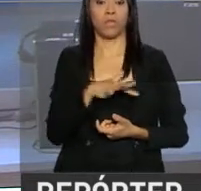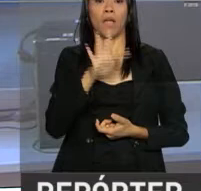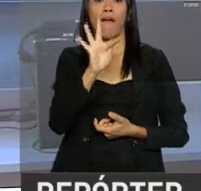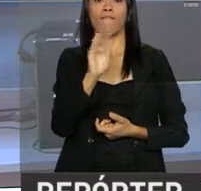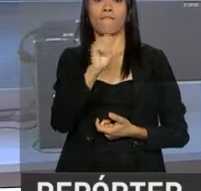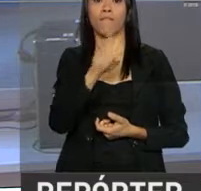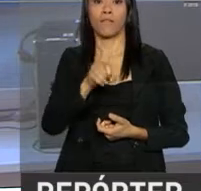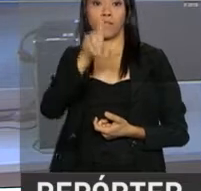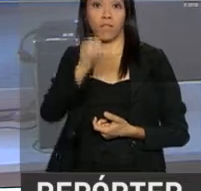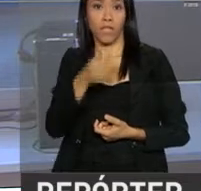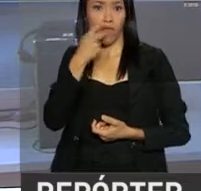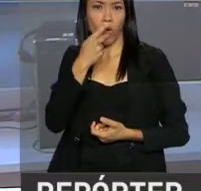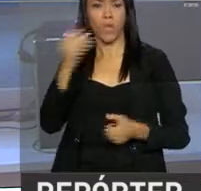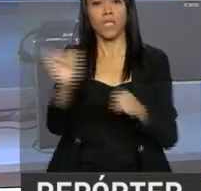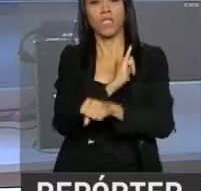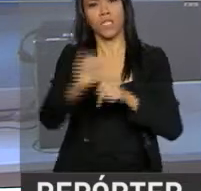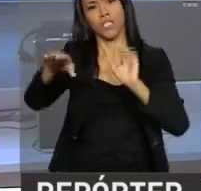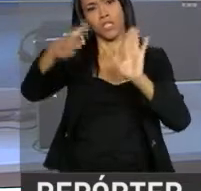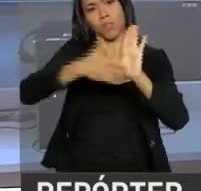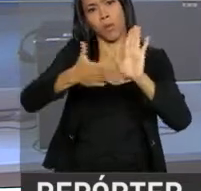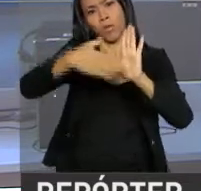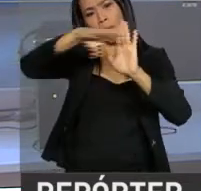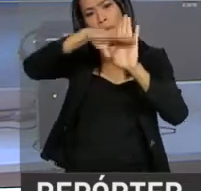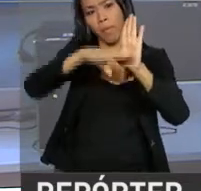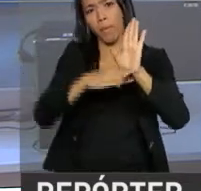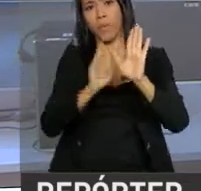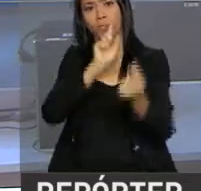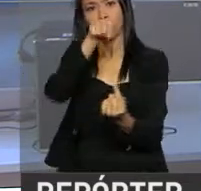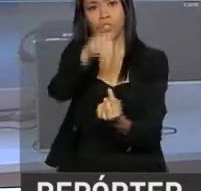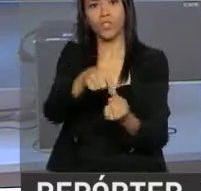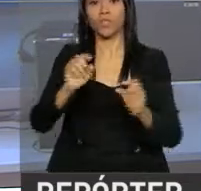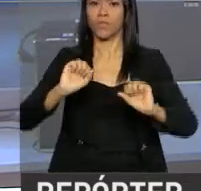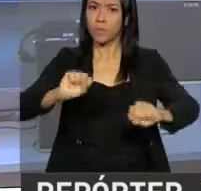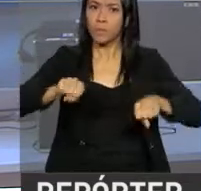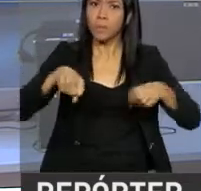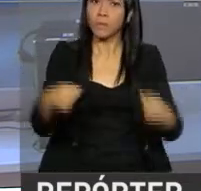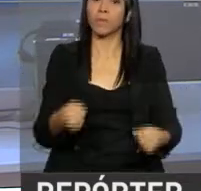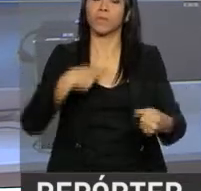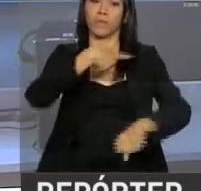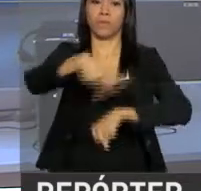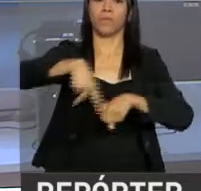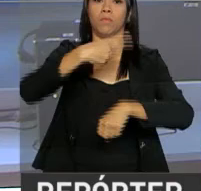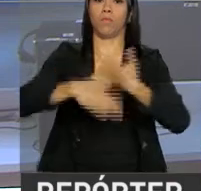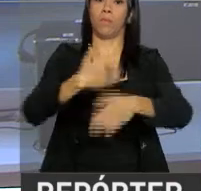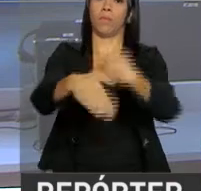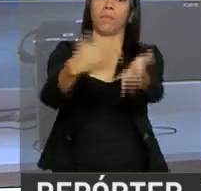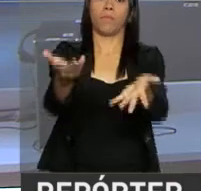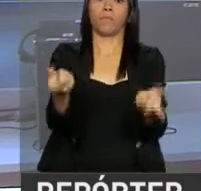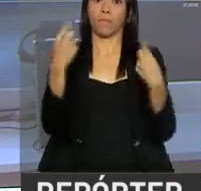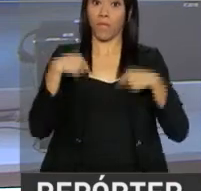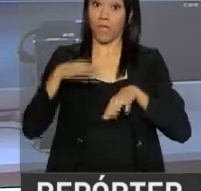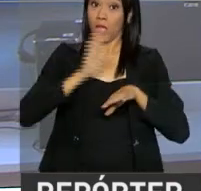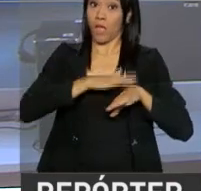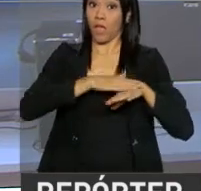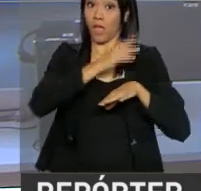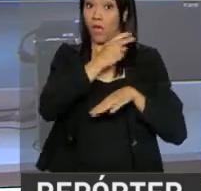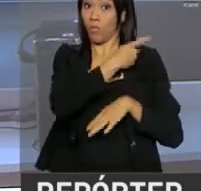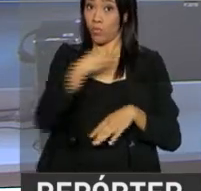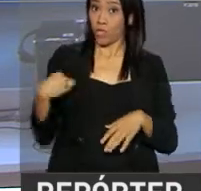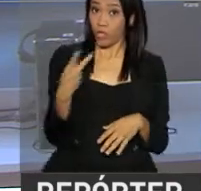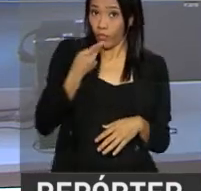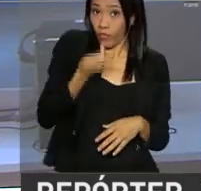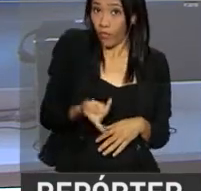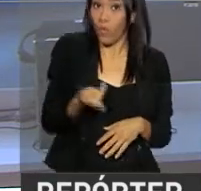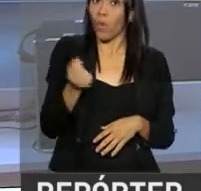medidas que serão lançadas para aumentar a produtividade e estimular o crescimento do país de acordo com ele o anúncio deve ser